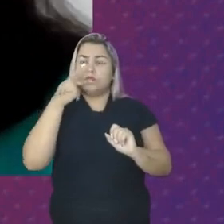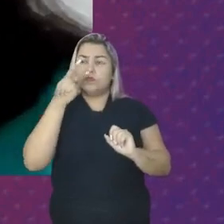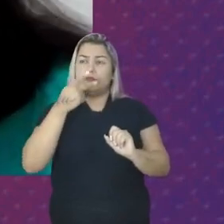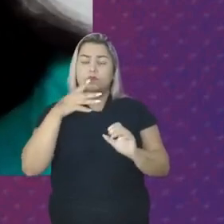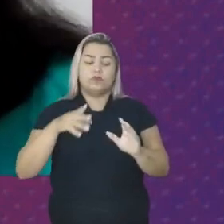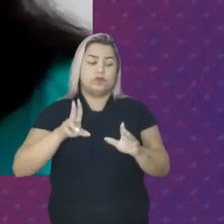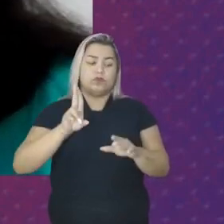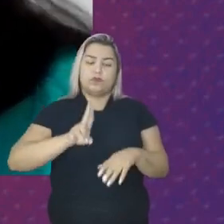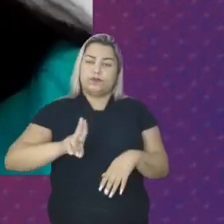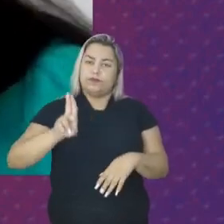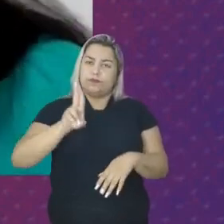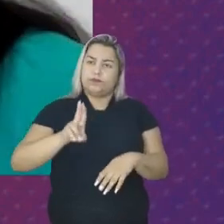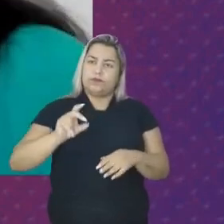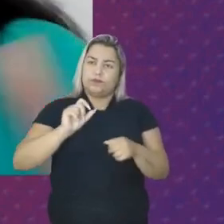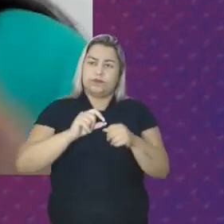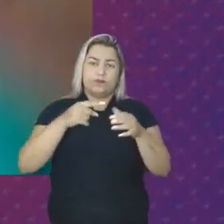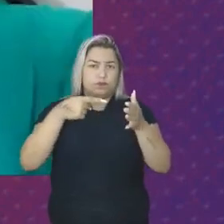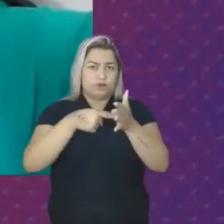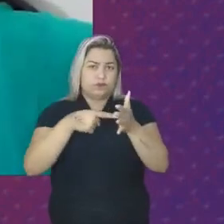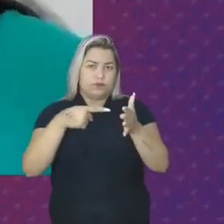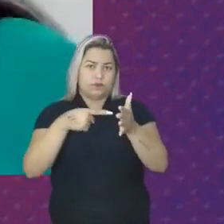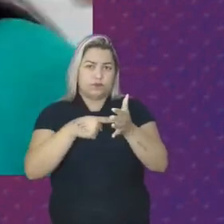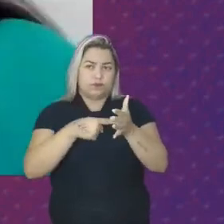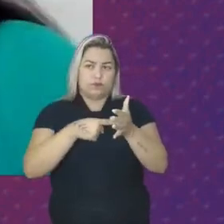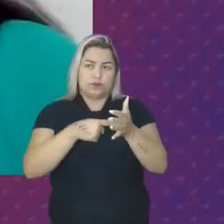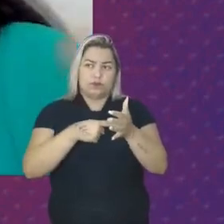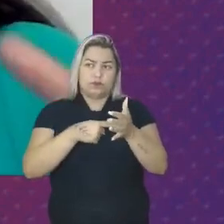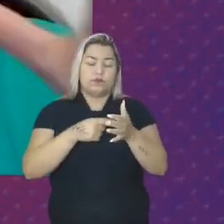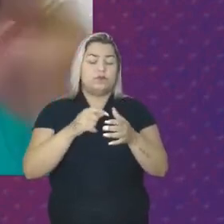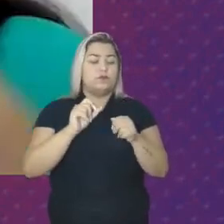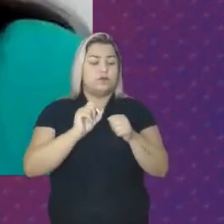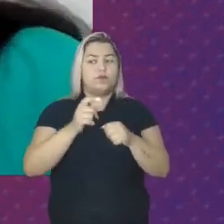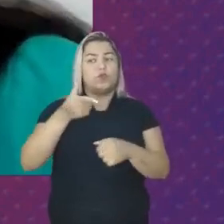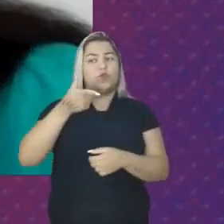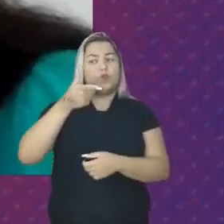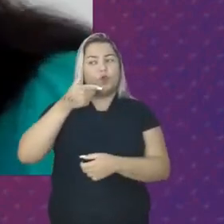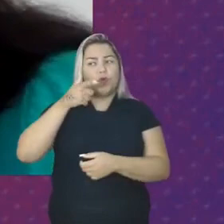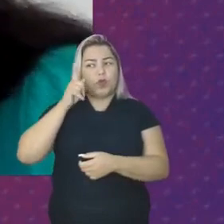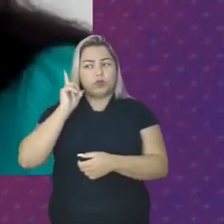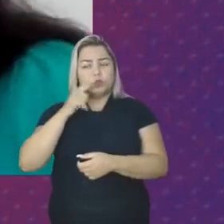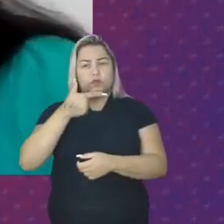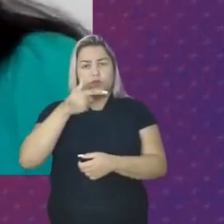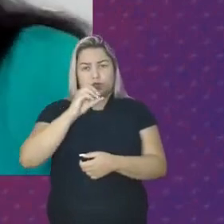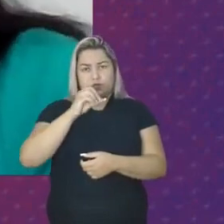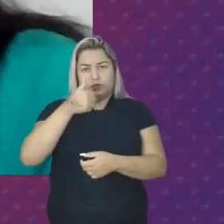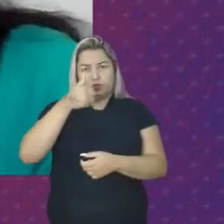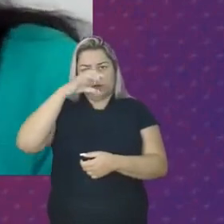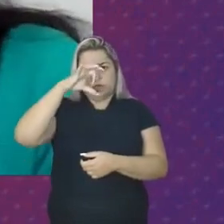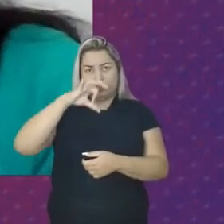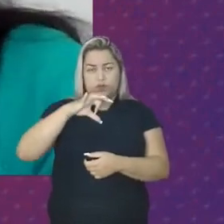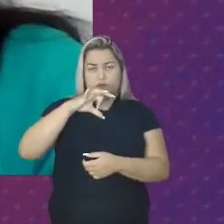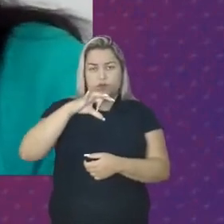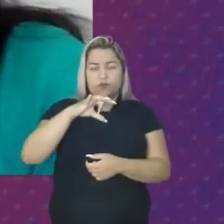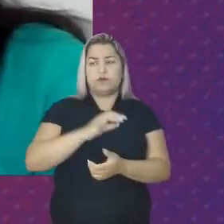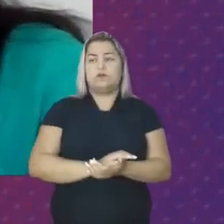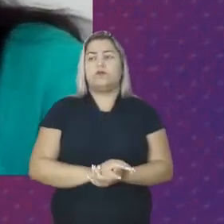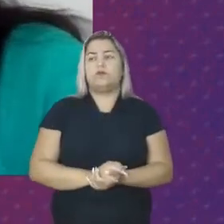que fez a denúncia. Então, isso era feito anteriormente, 2019 até